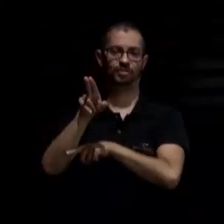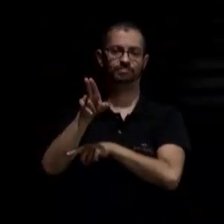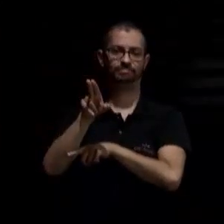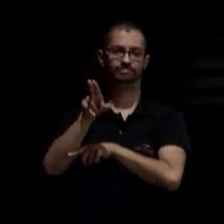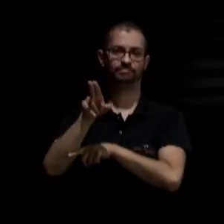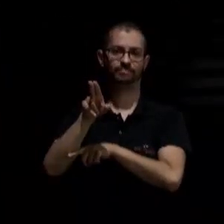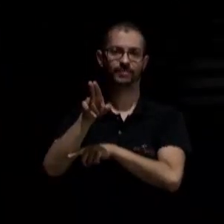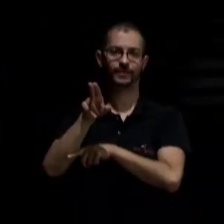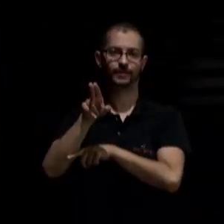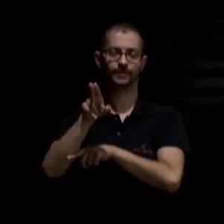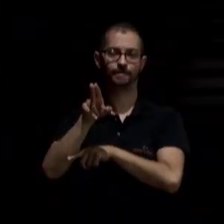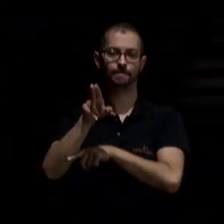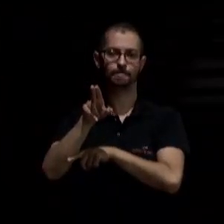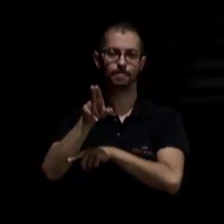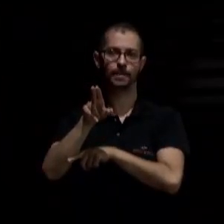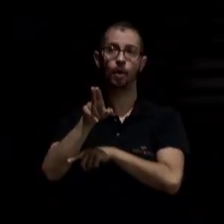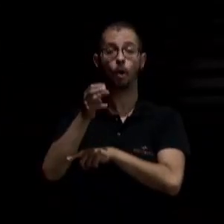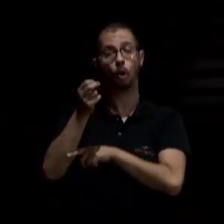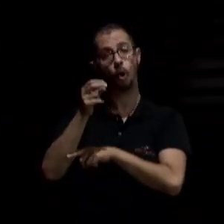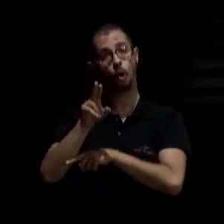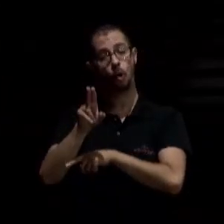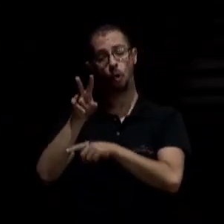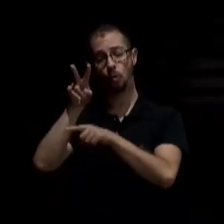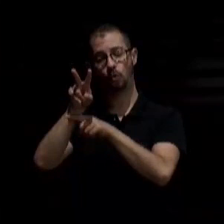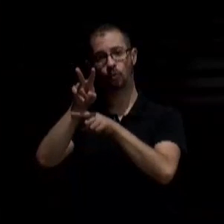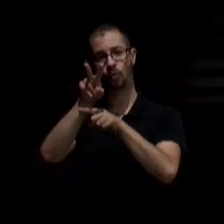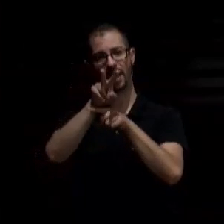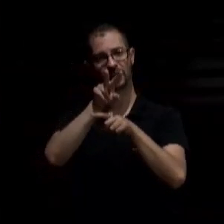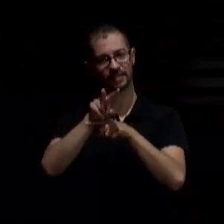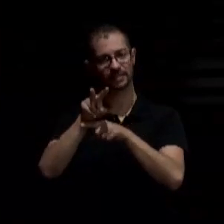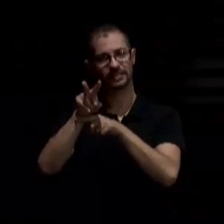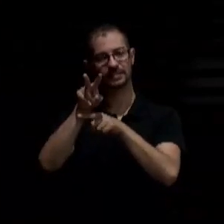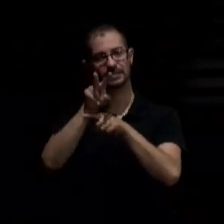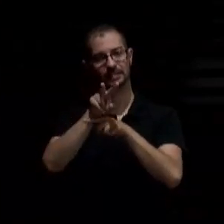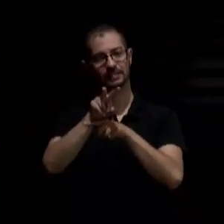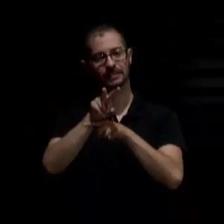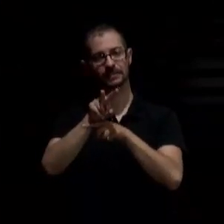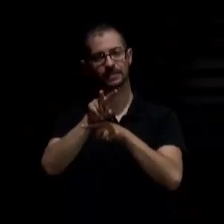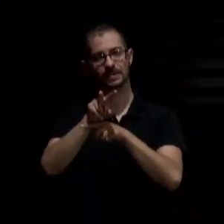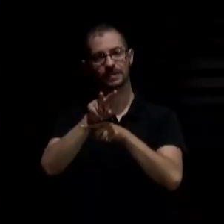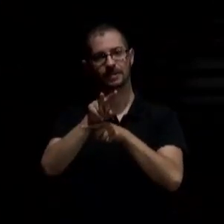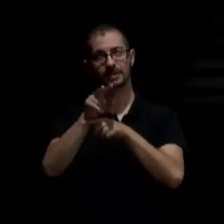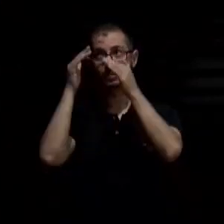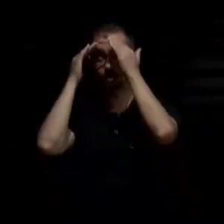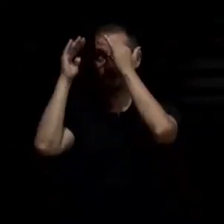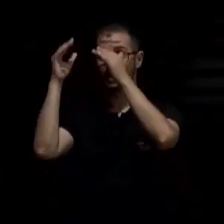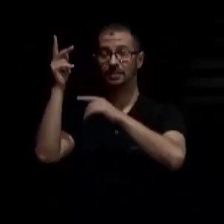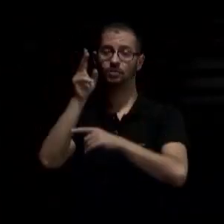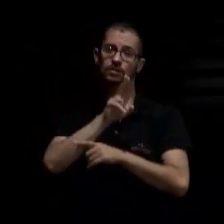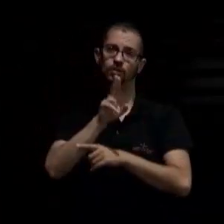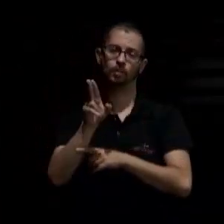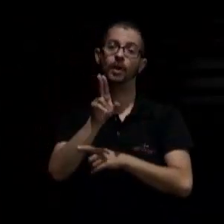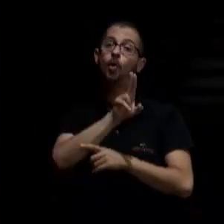como nós vimos em outra vez, guarda-os que me deste em teu nome. E nós vimos que tanto